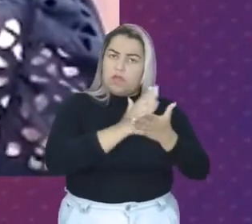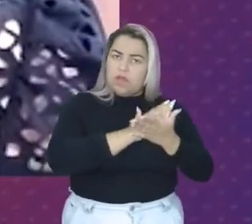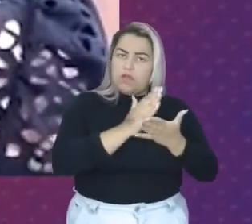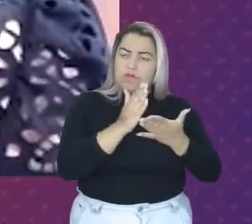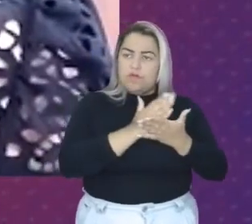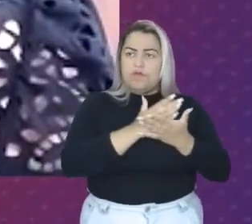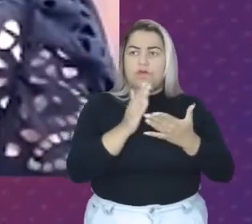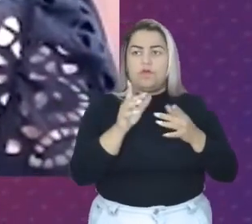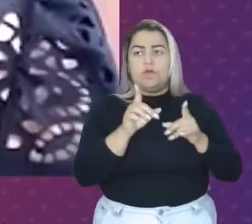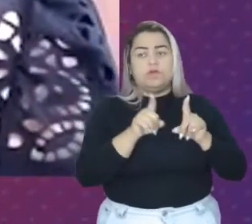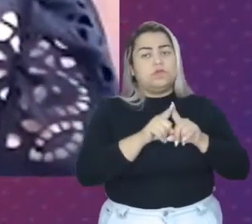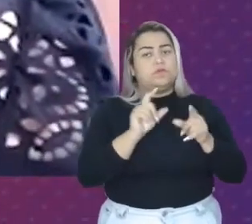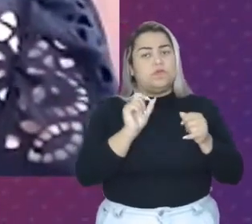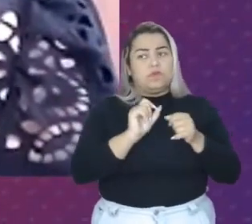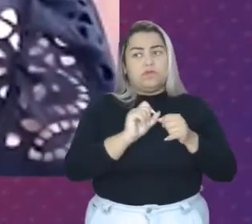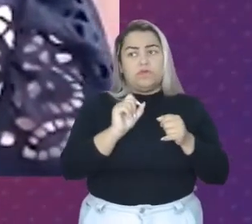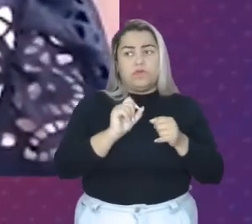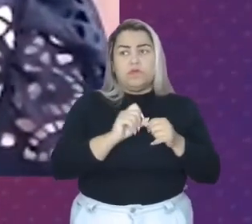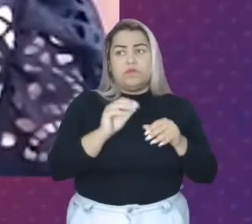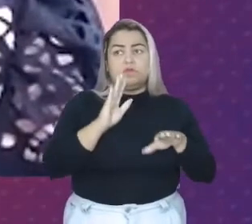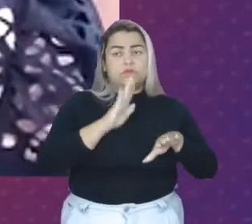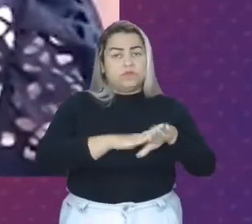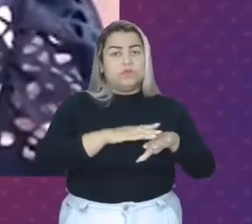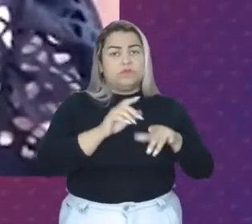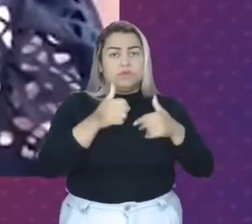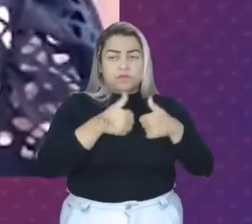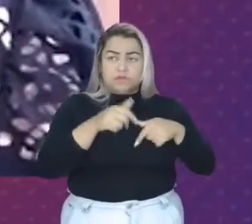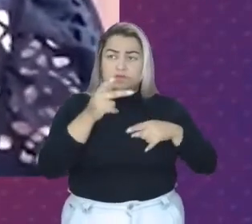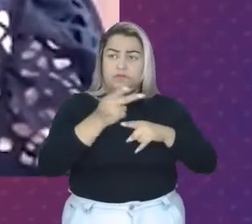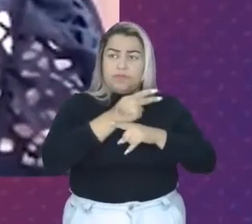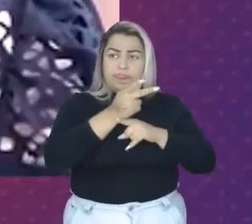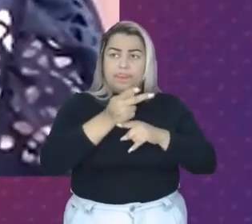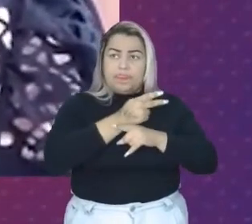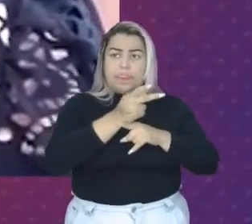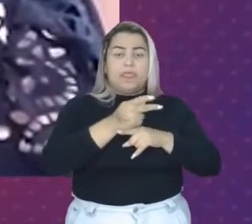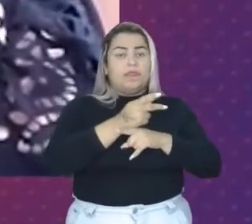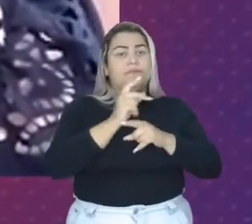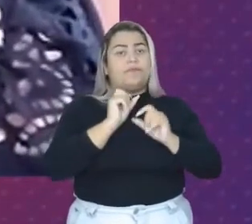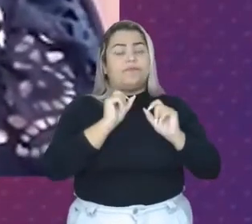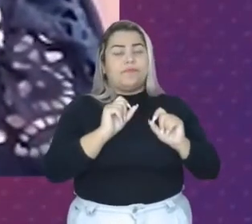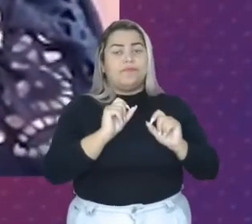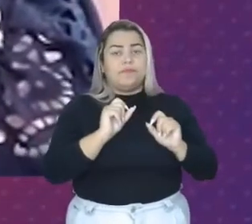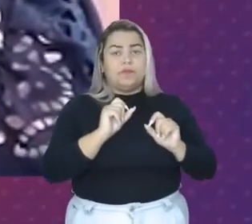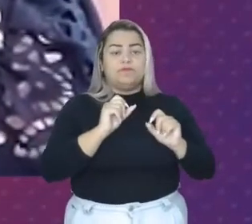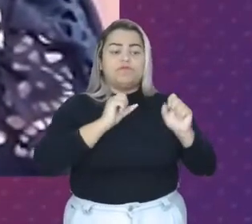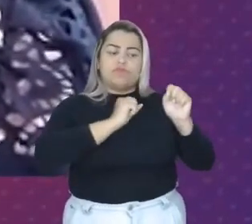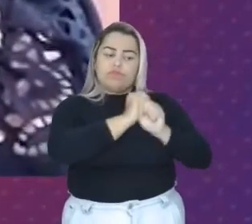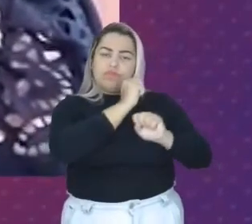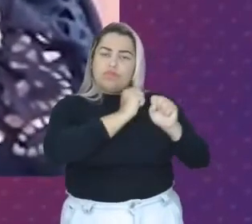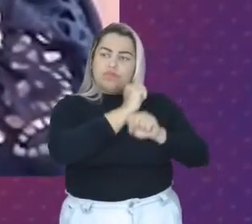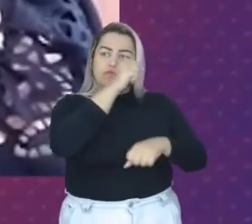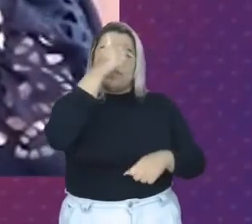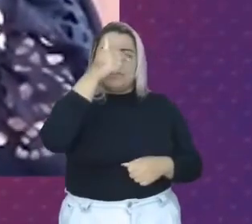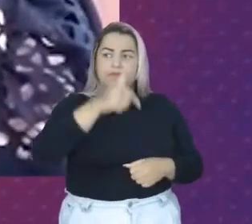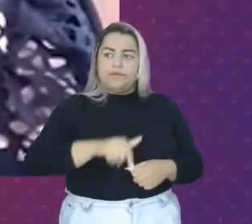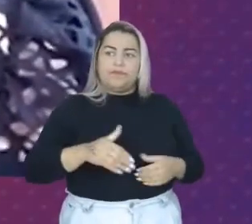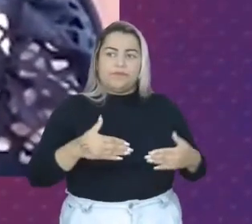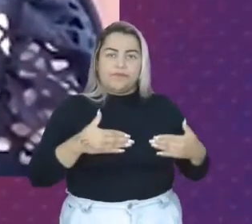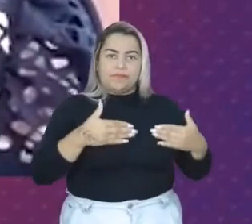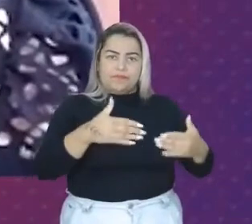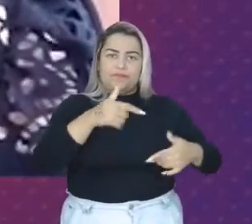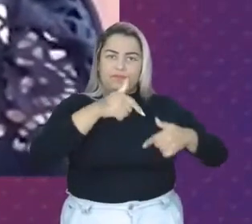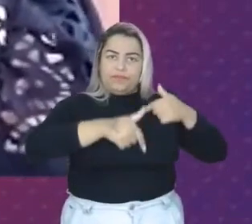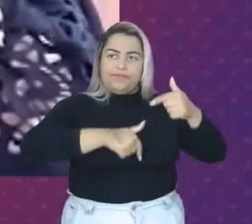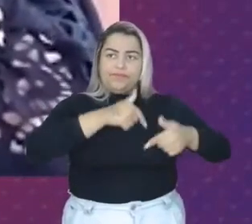adequações nós vamos fazer, mas nós estamos também buscando resgatar a reconstrução do Ministério do